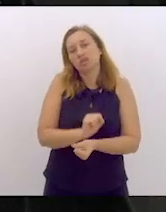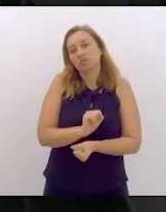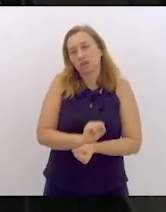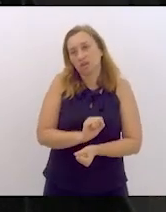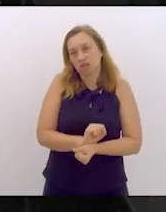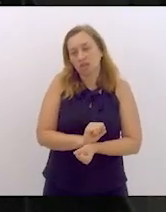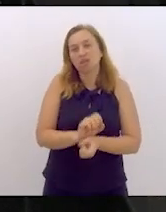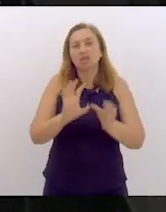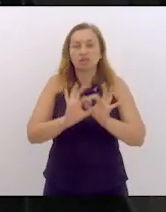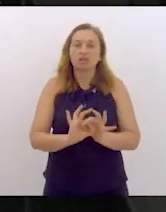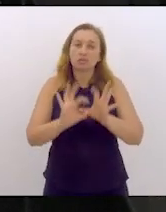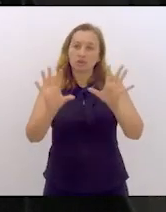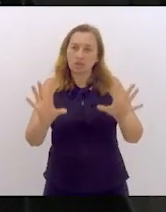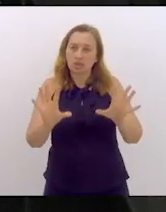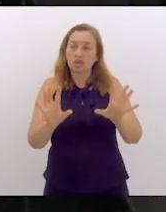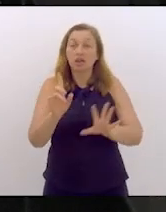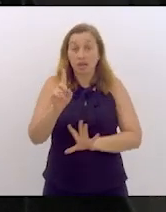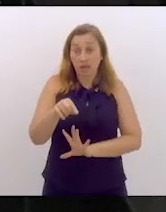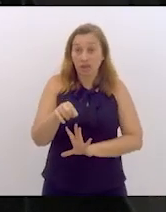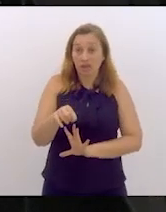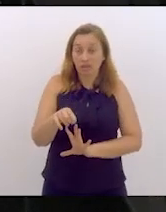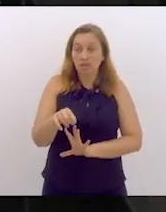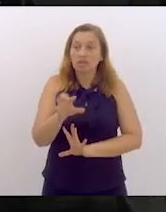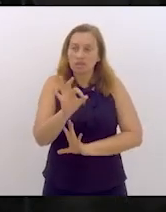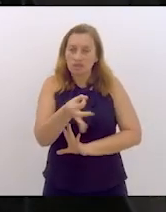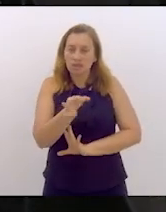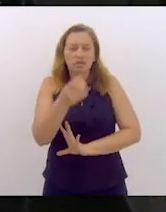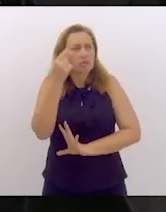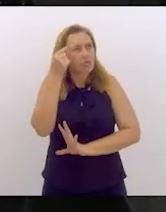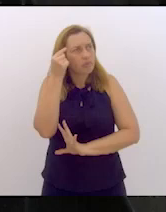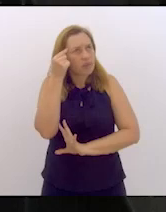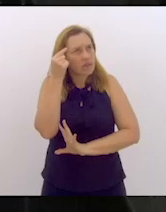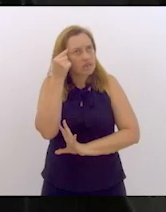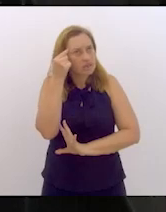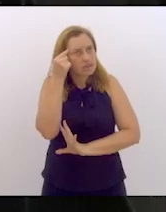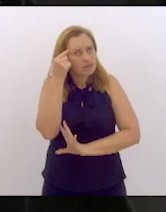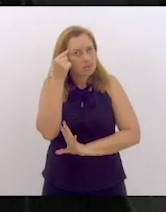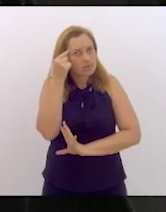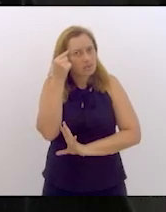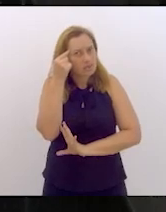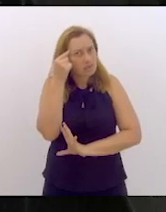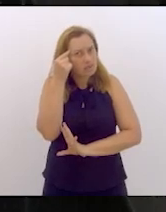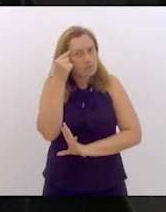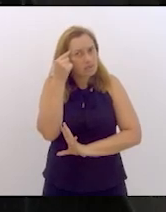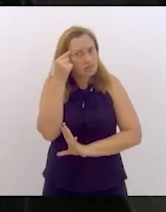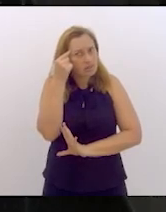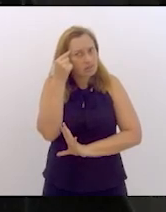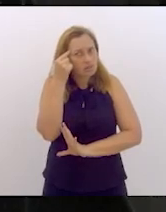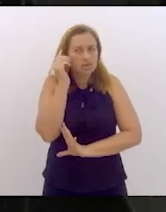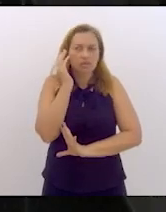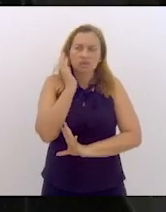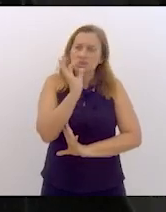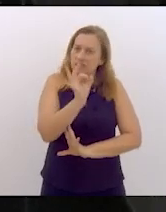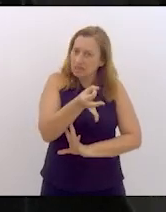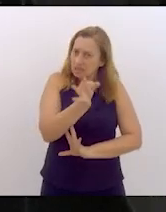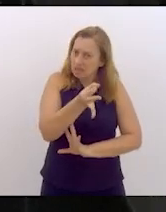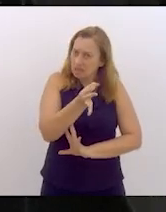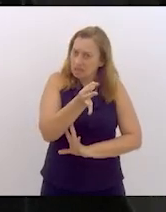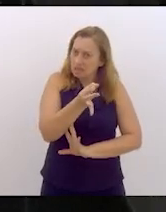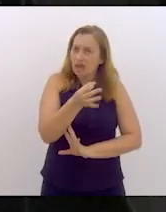a venda democracia aqui minimamente reflitam e leve em conta que direta ou indiretamente